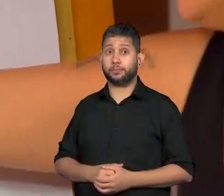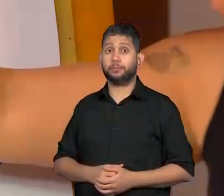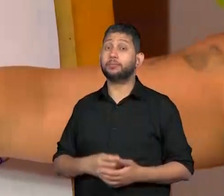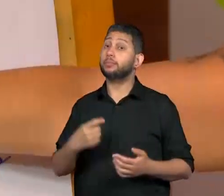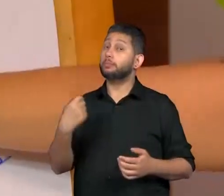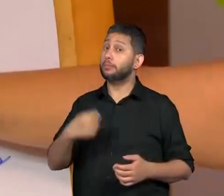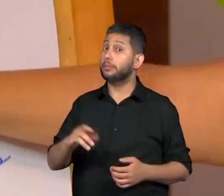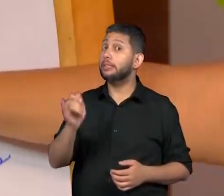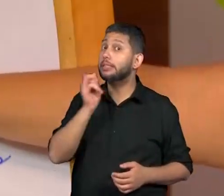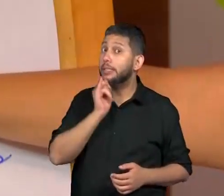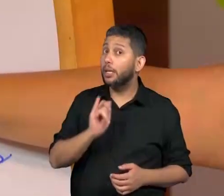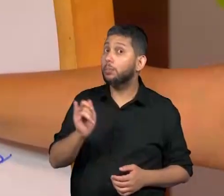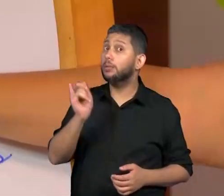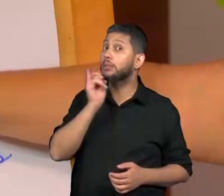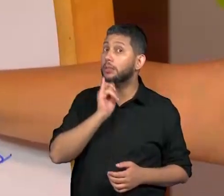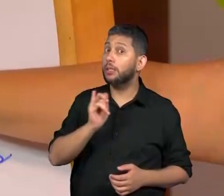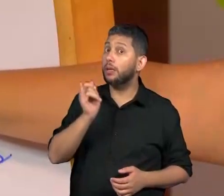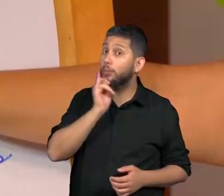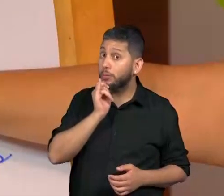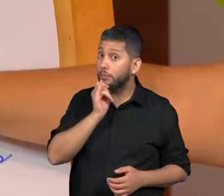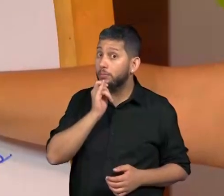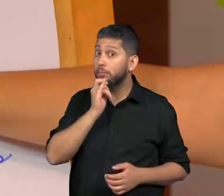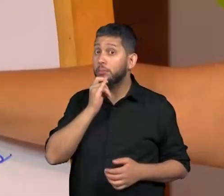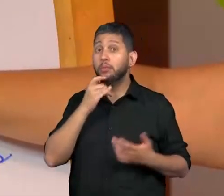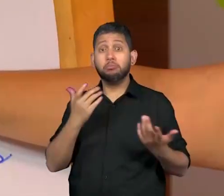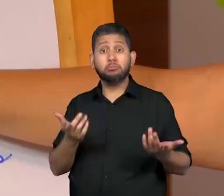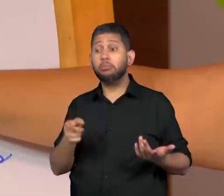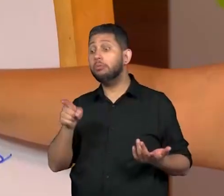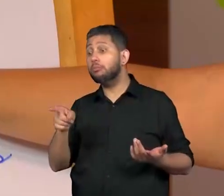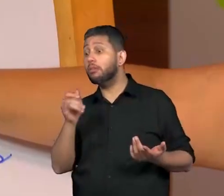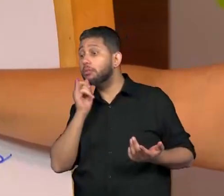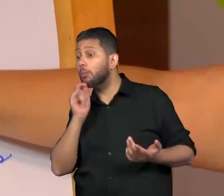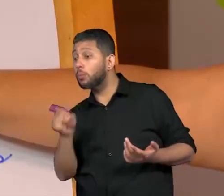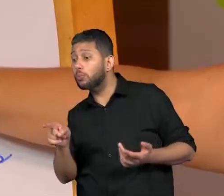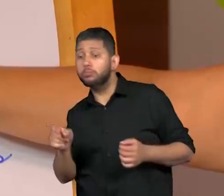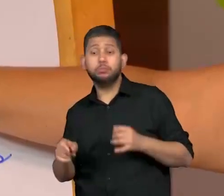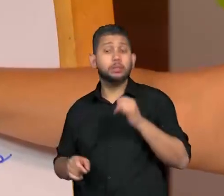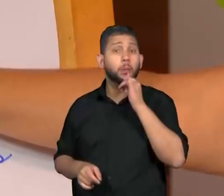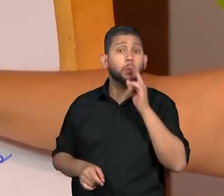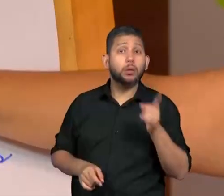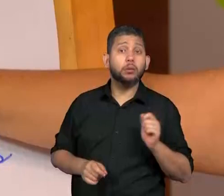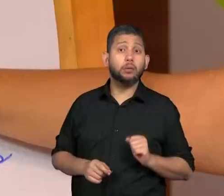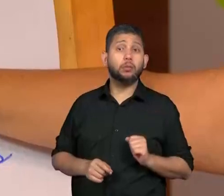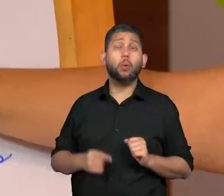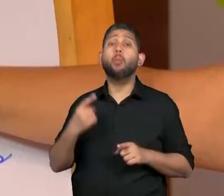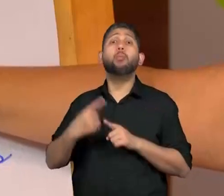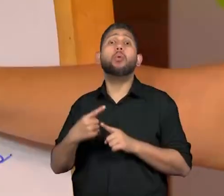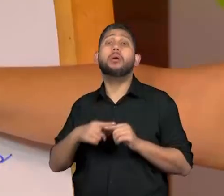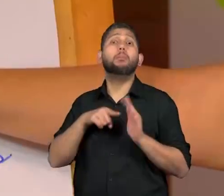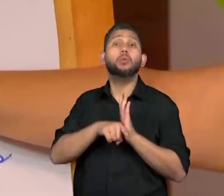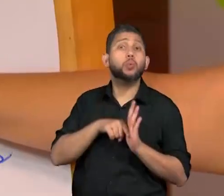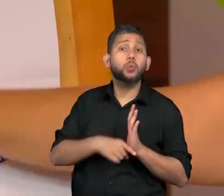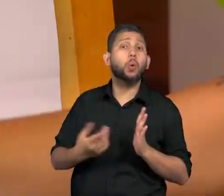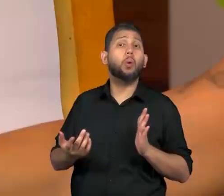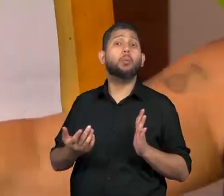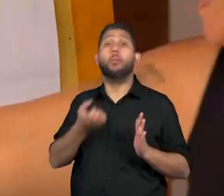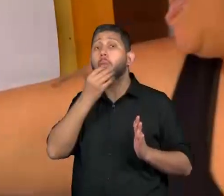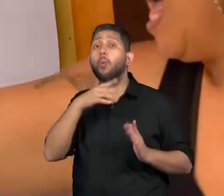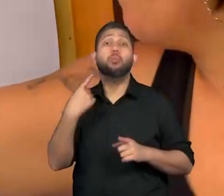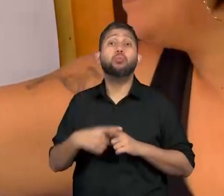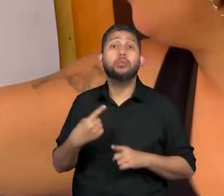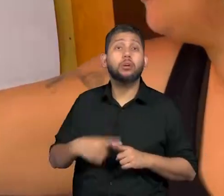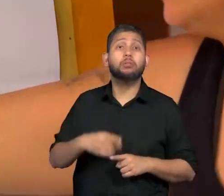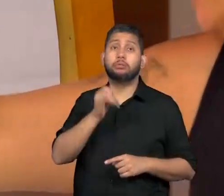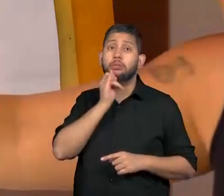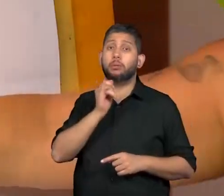tem exemplificações, que são exemplos, né? Tanto explicando com relação ao motivo da pesquisa e aos resultados.